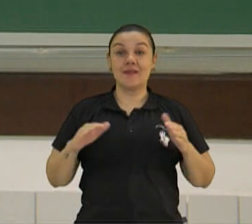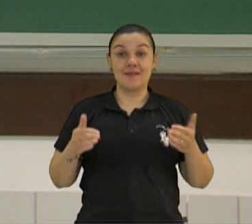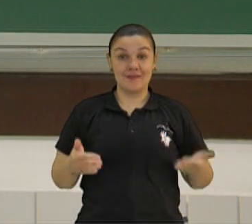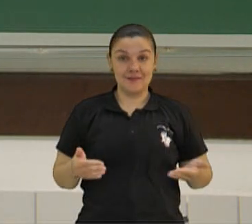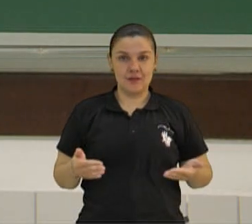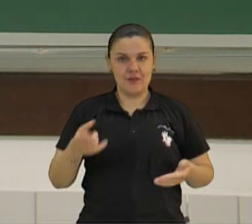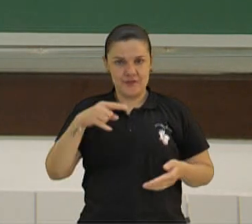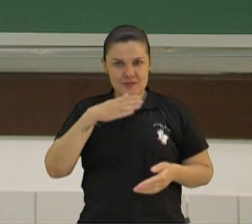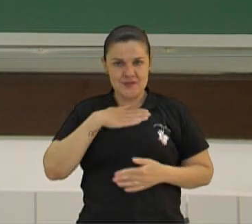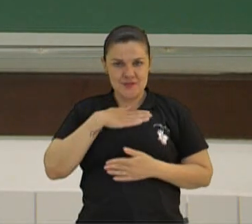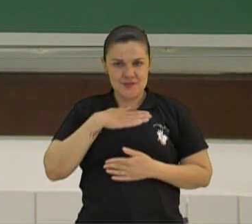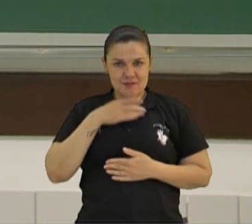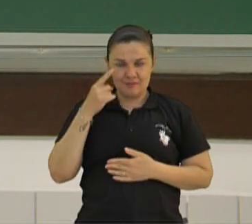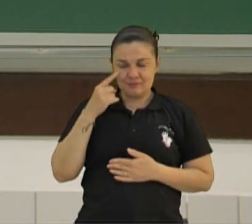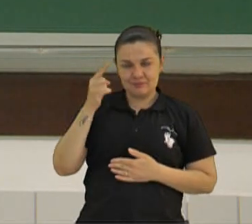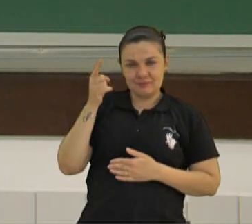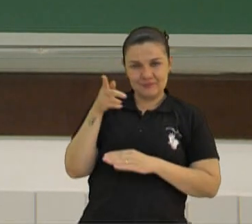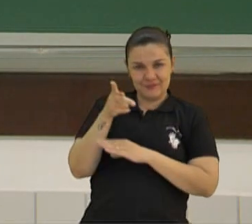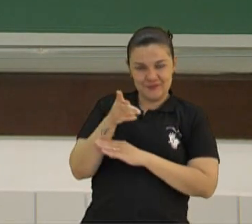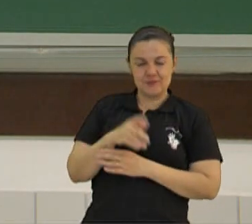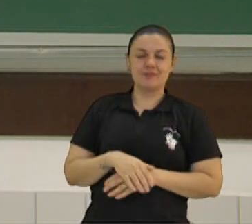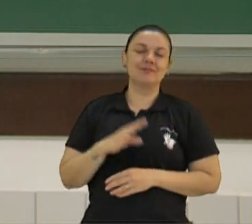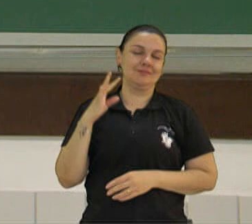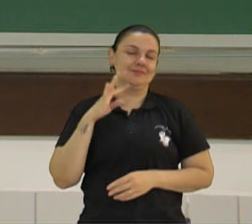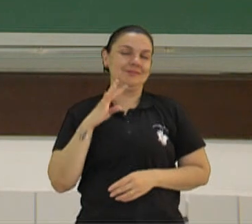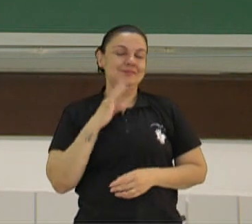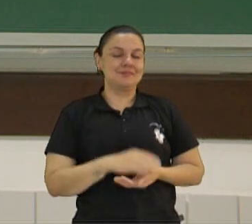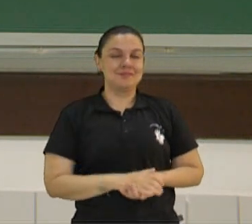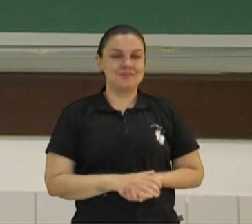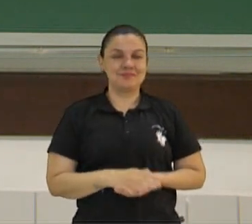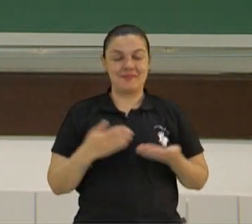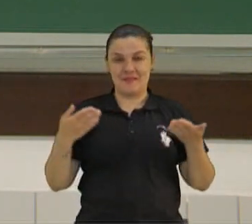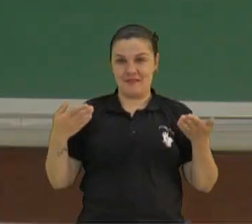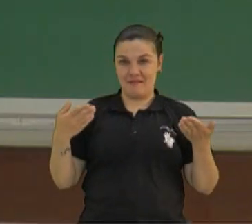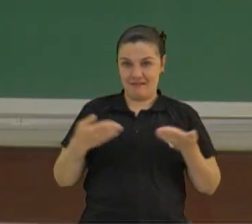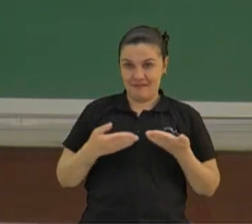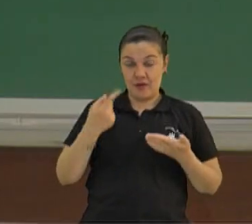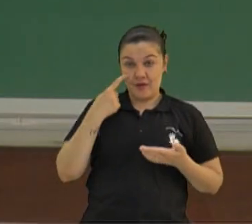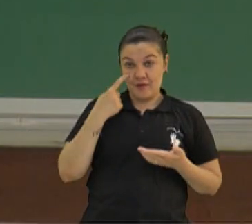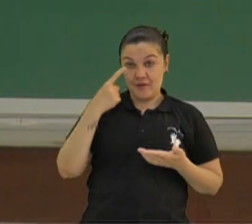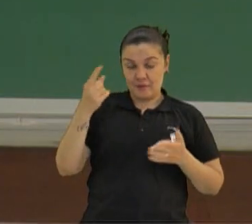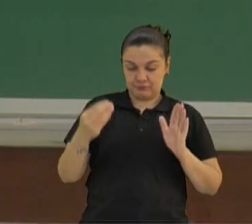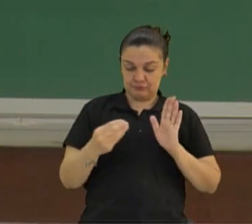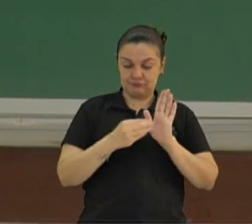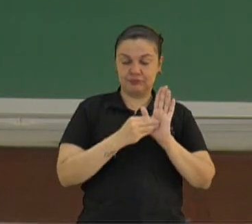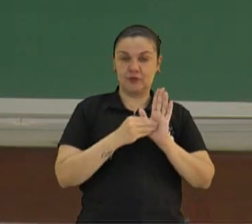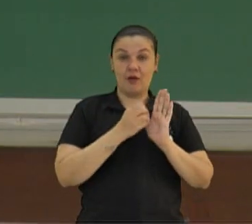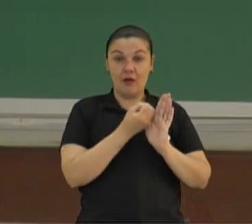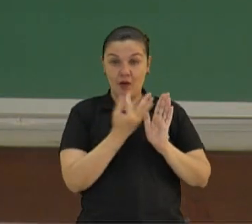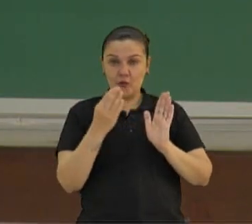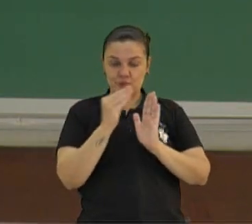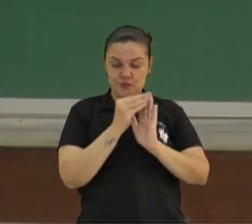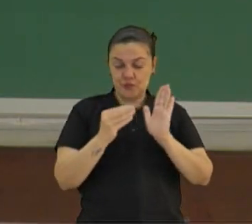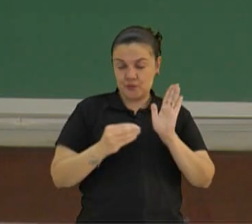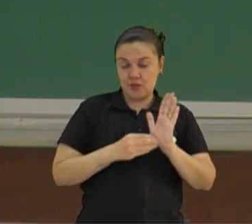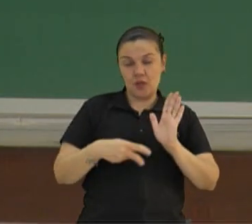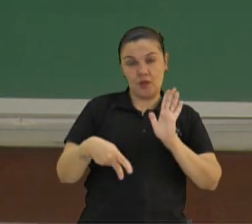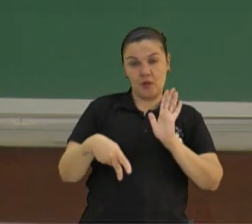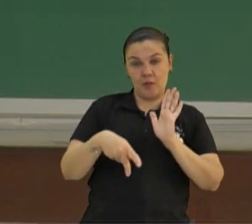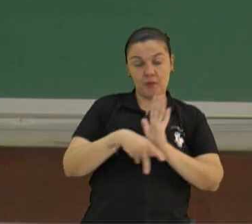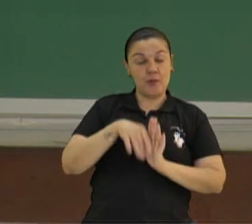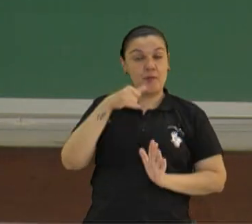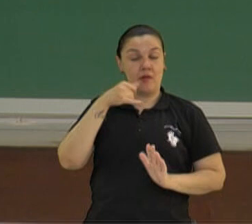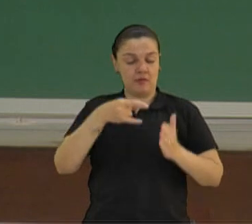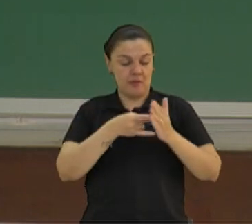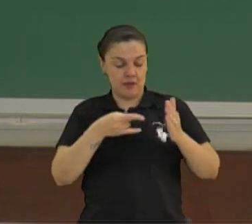Então, pessoal, gostaram do vídeo? Maravilha, né? Agora, nós vamos aplicar alguns conceitos do eletromagnetismo em